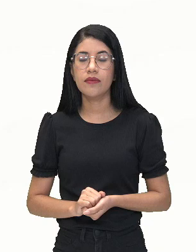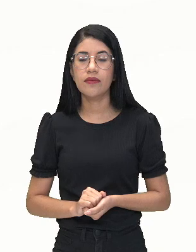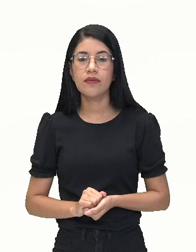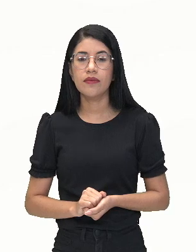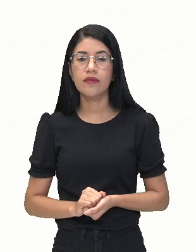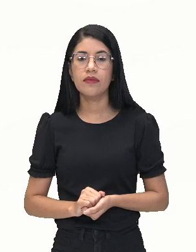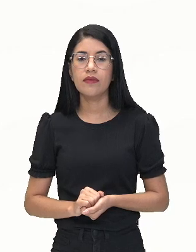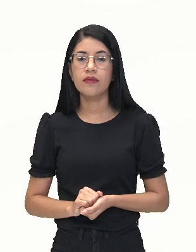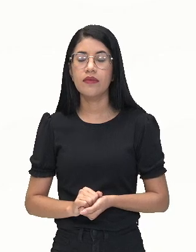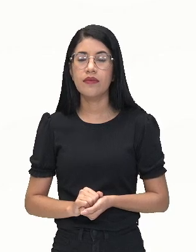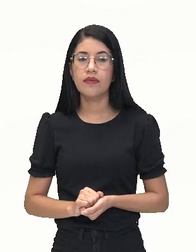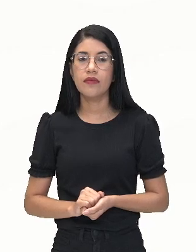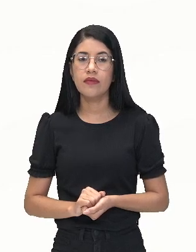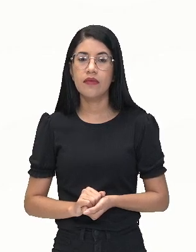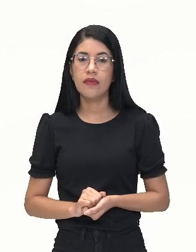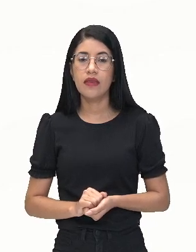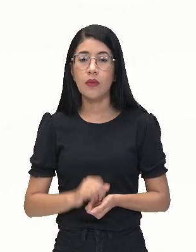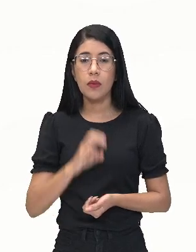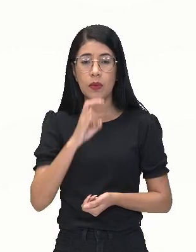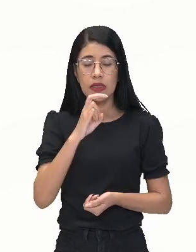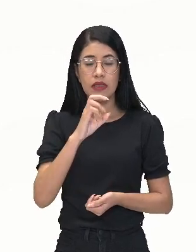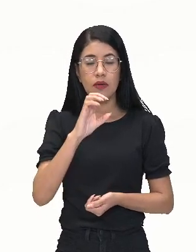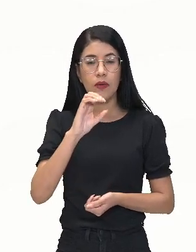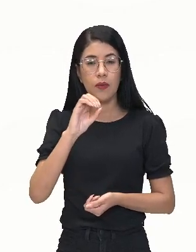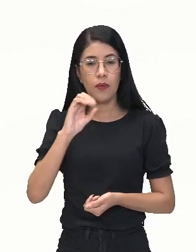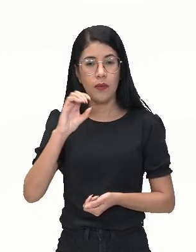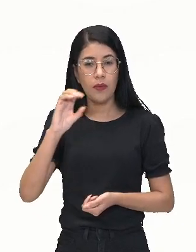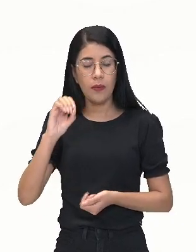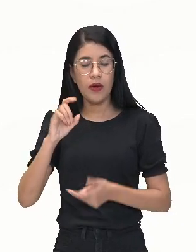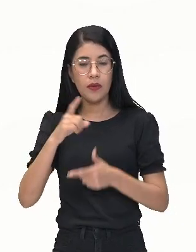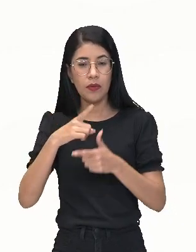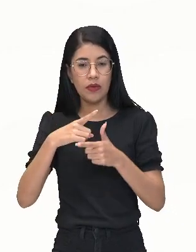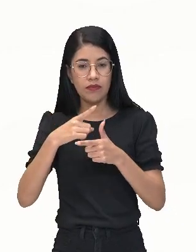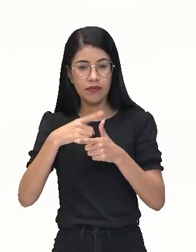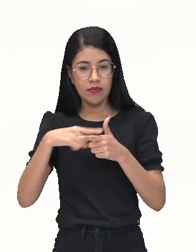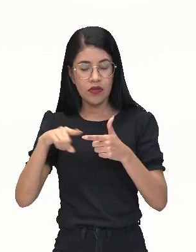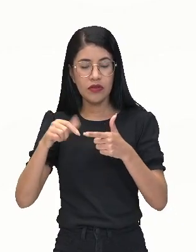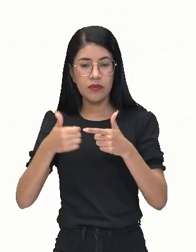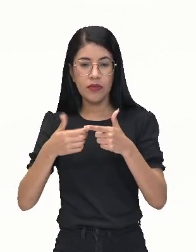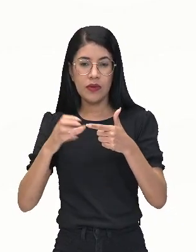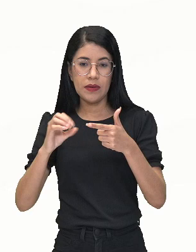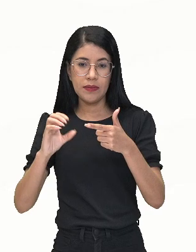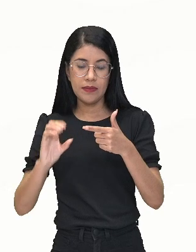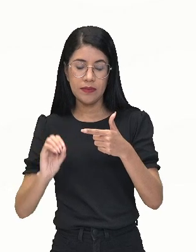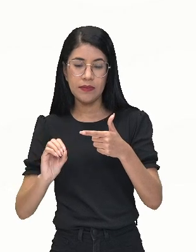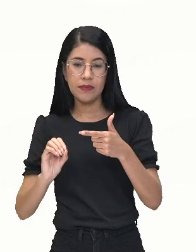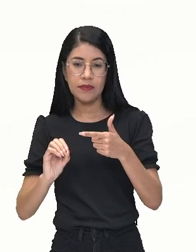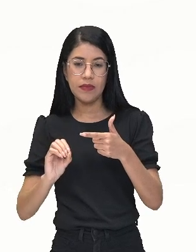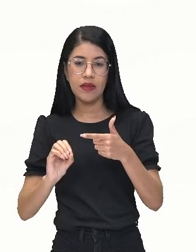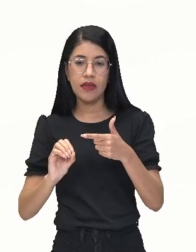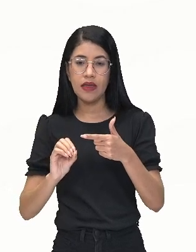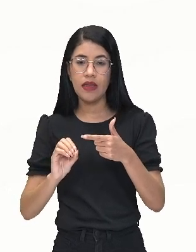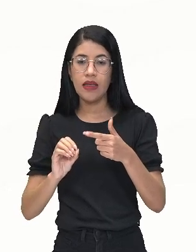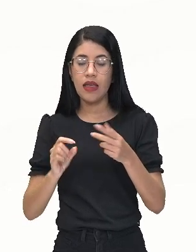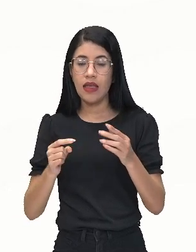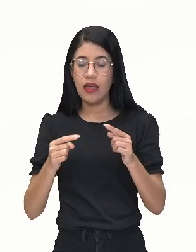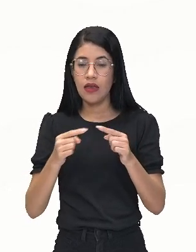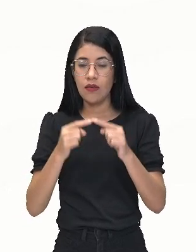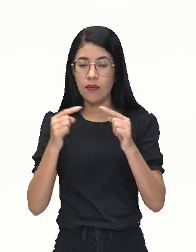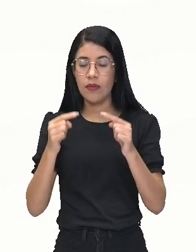5.000 centímetros dividido por 100, que é exatamente o equivalente a